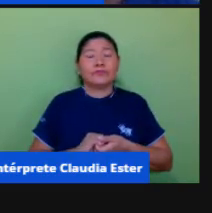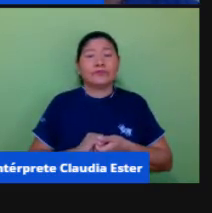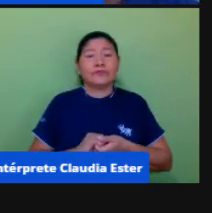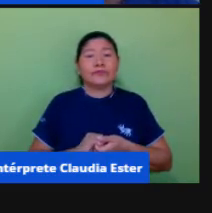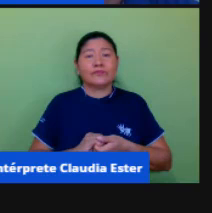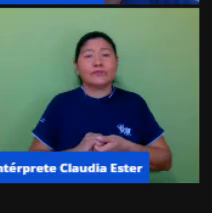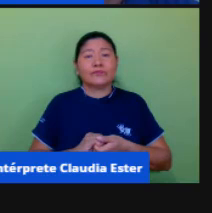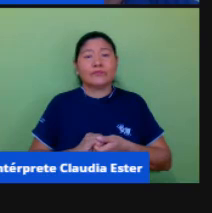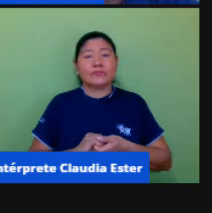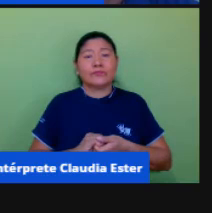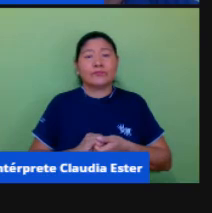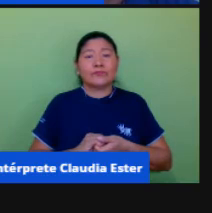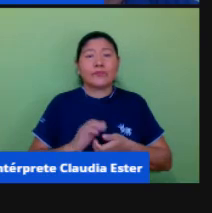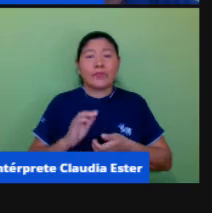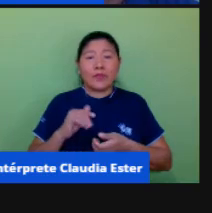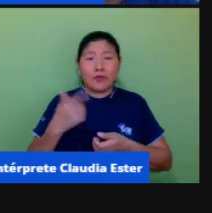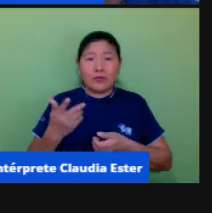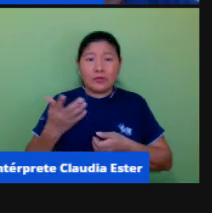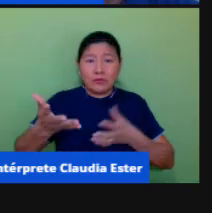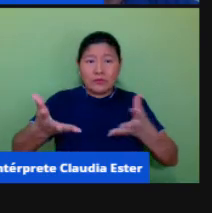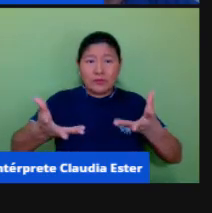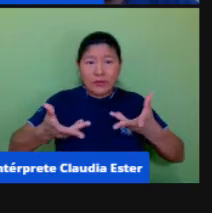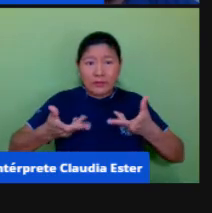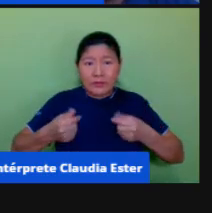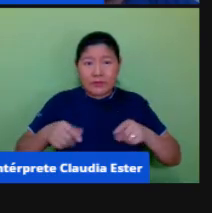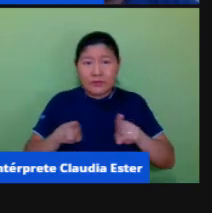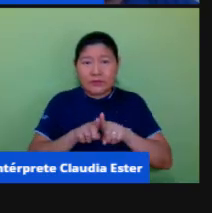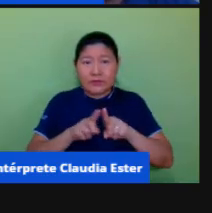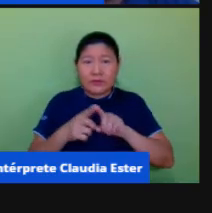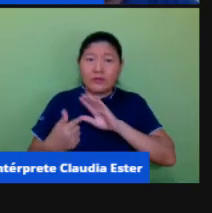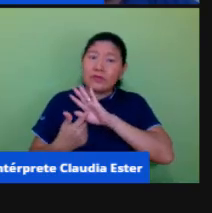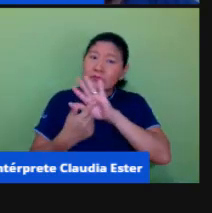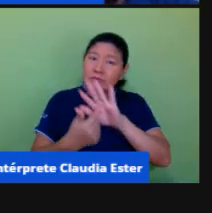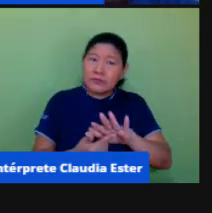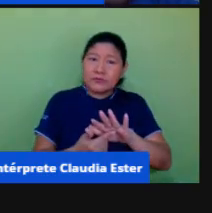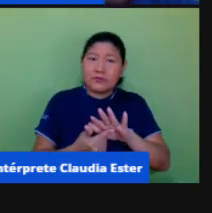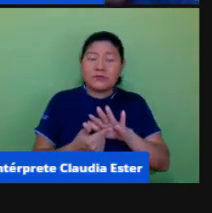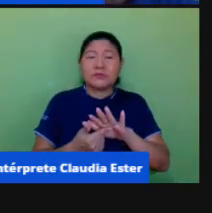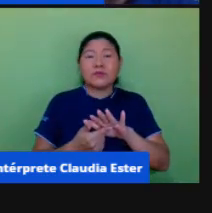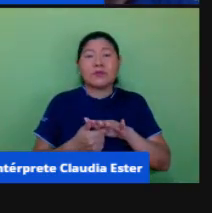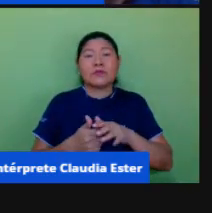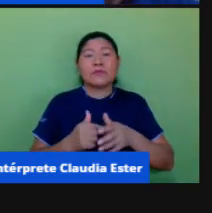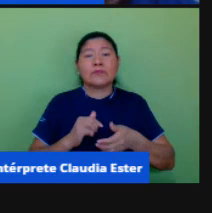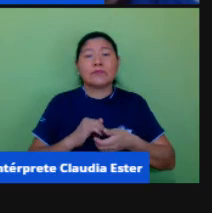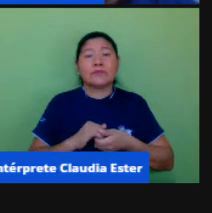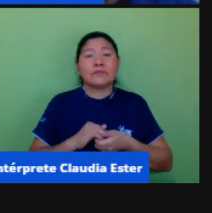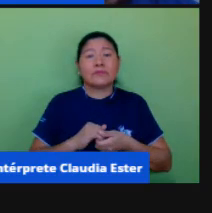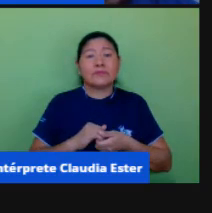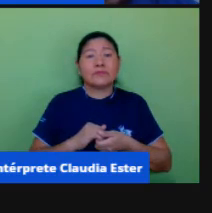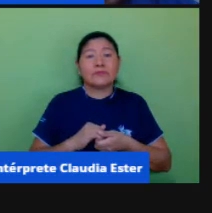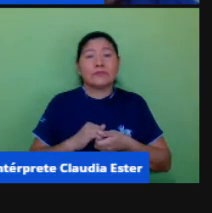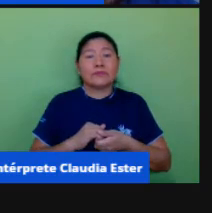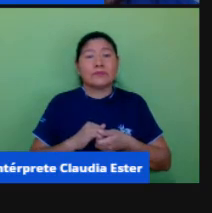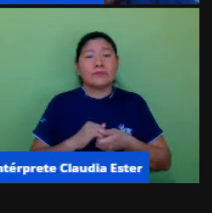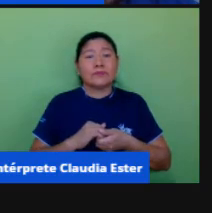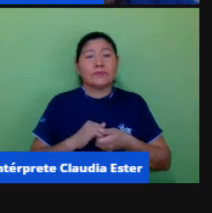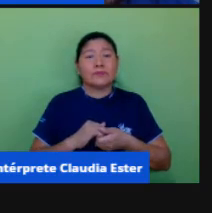Tem mais uma habilidade que gostaria de trazer para vocês, rapidamente. Pode passar, por favor.